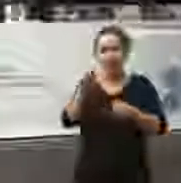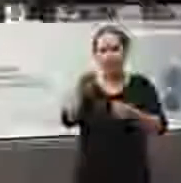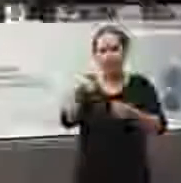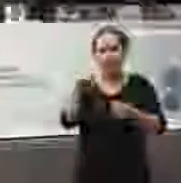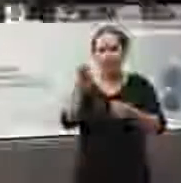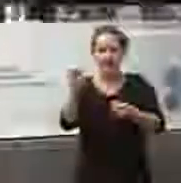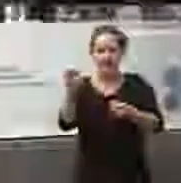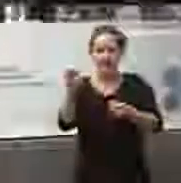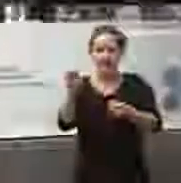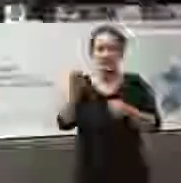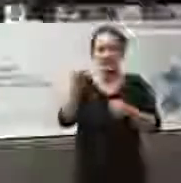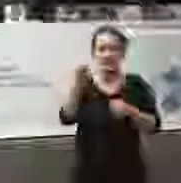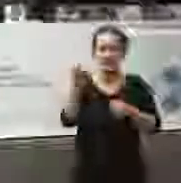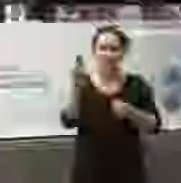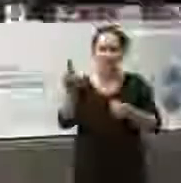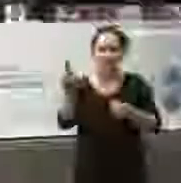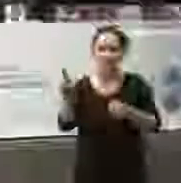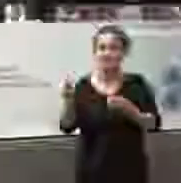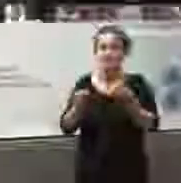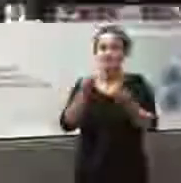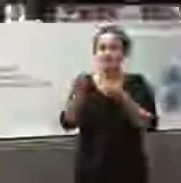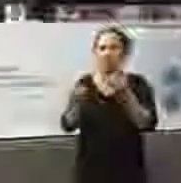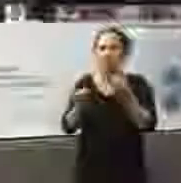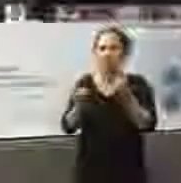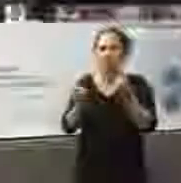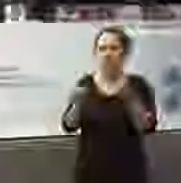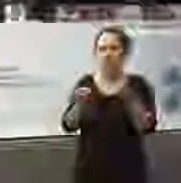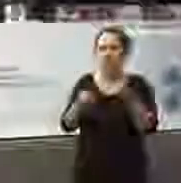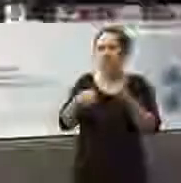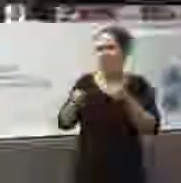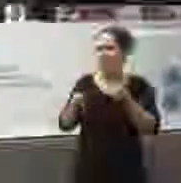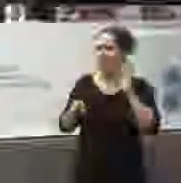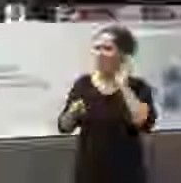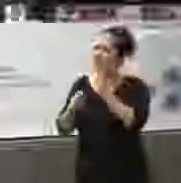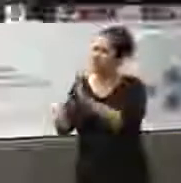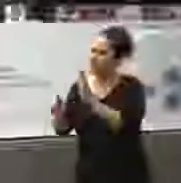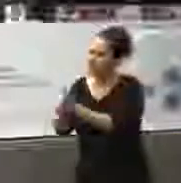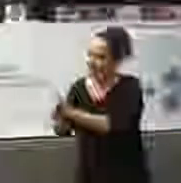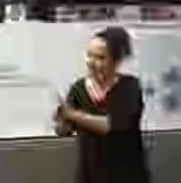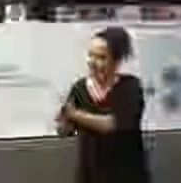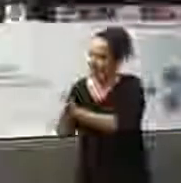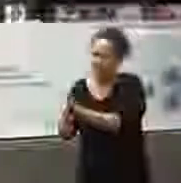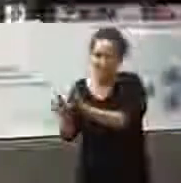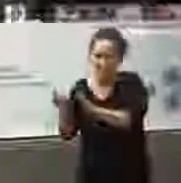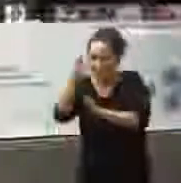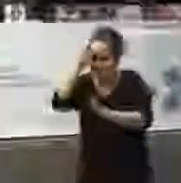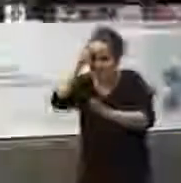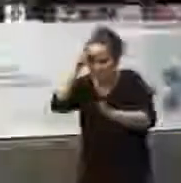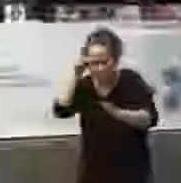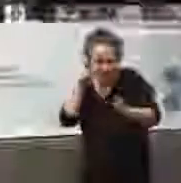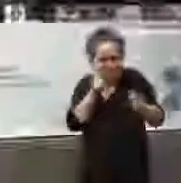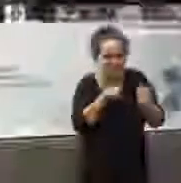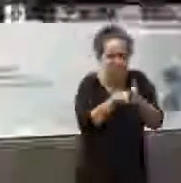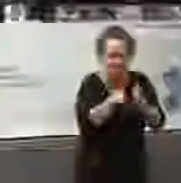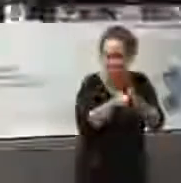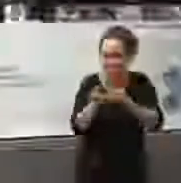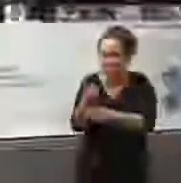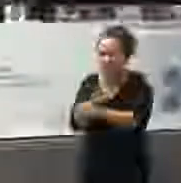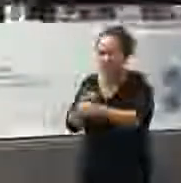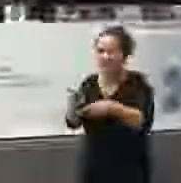onde a própria oferta cria demanda está porque porque o meu paciente que seria tratado de forma medicamentosa